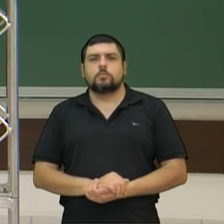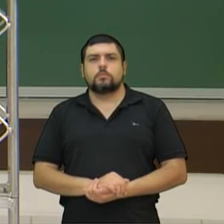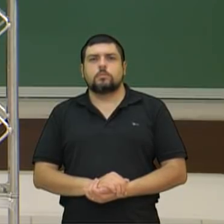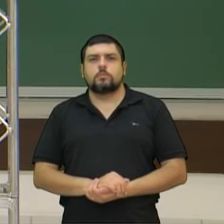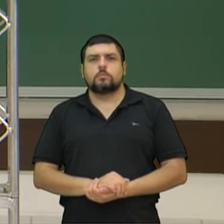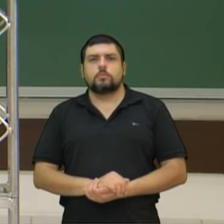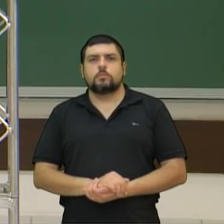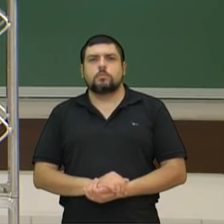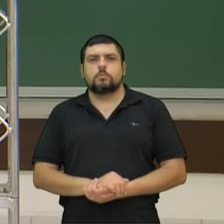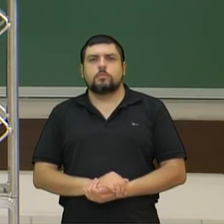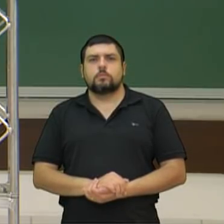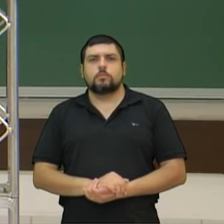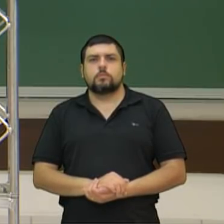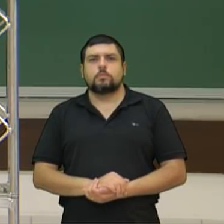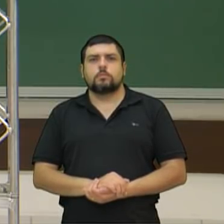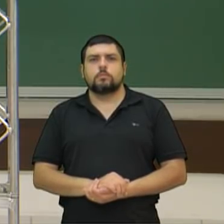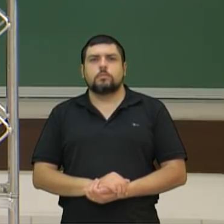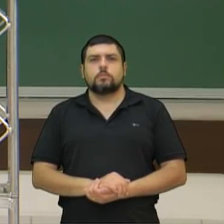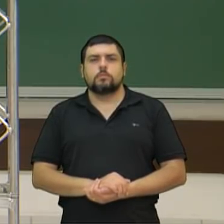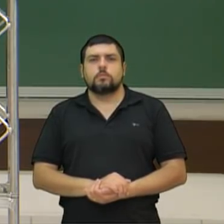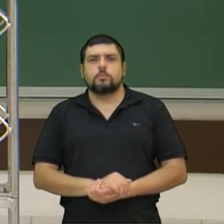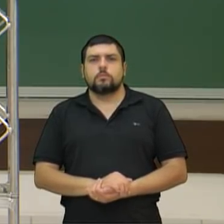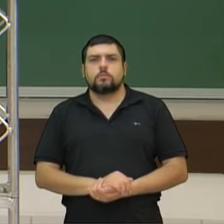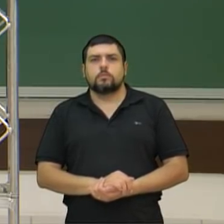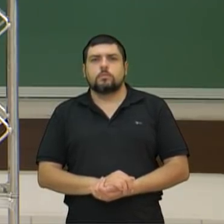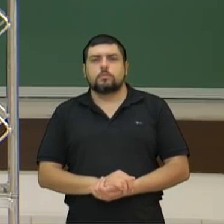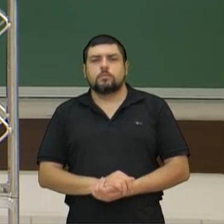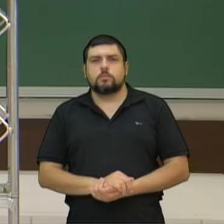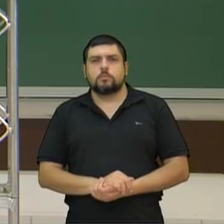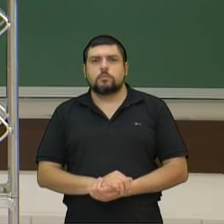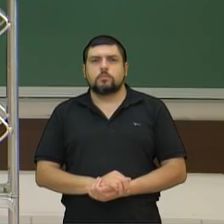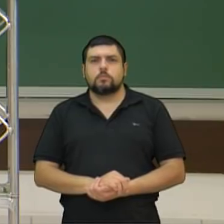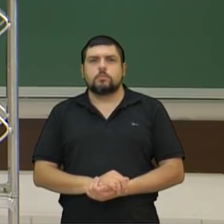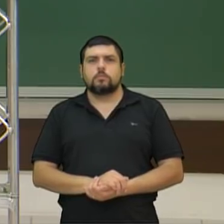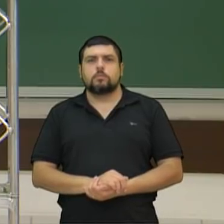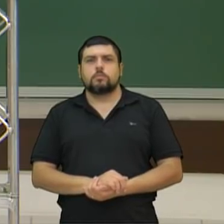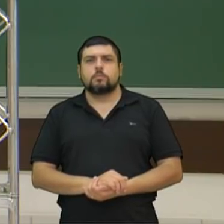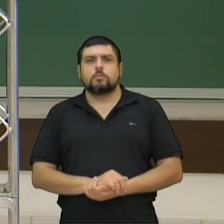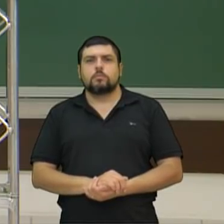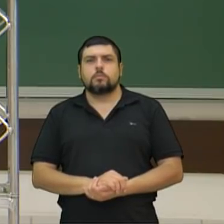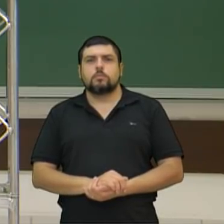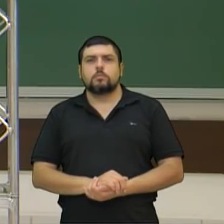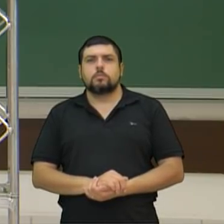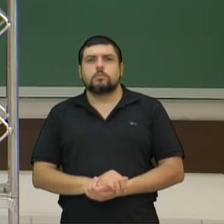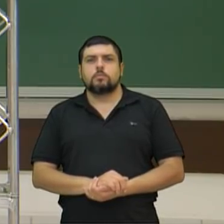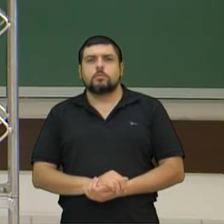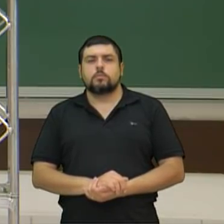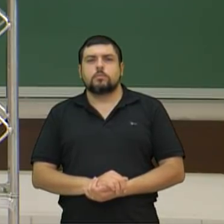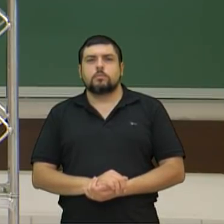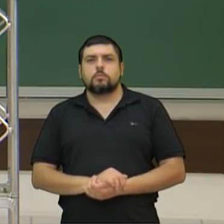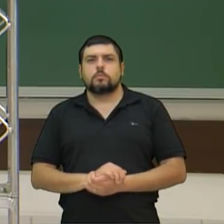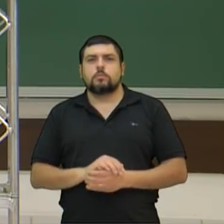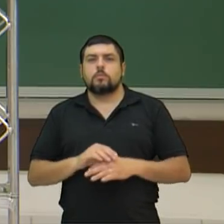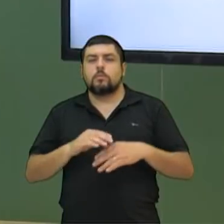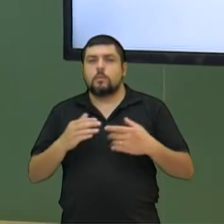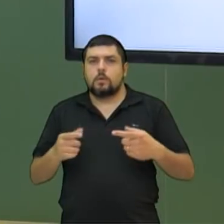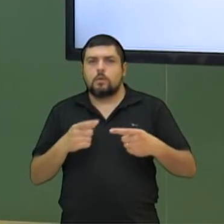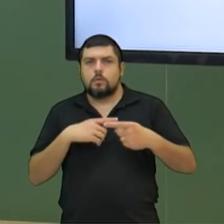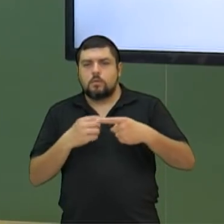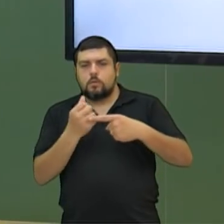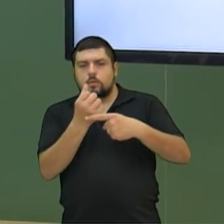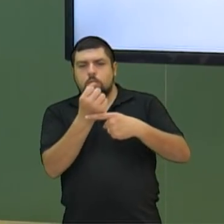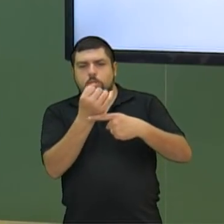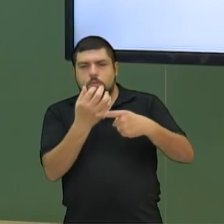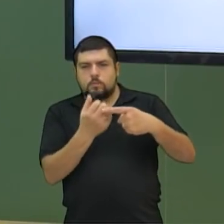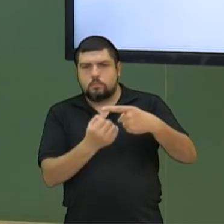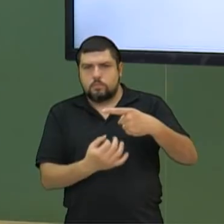é igual a 625. O que nós temos aqui? Nós temos uma divisão, certo, aqui,